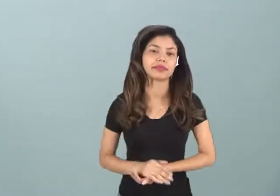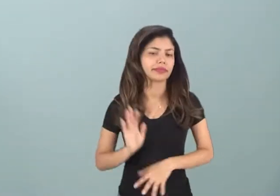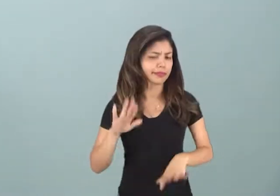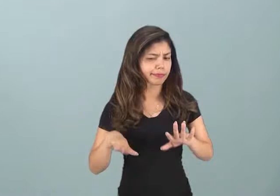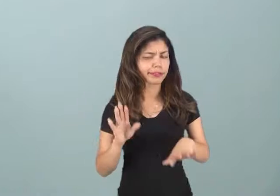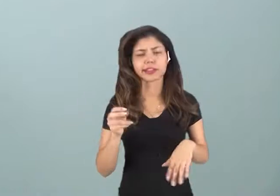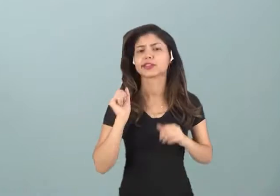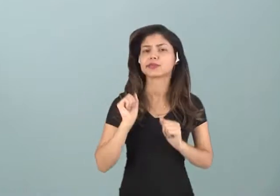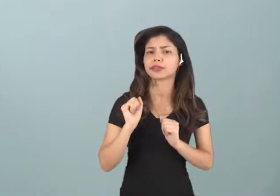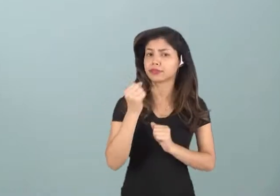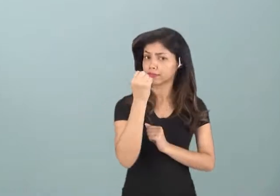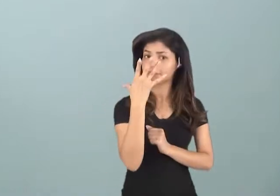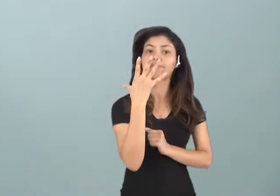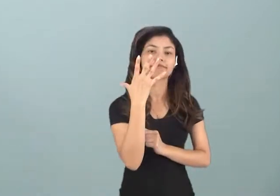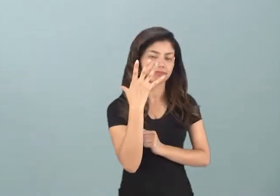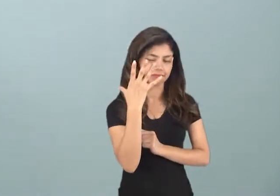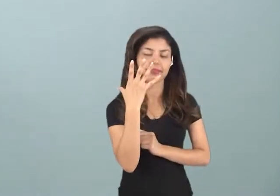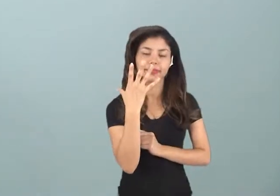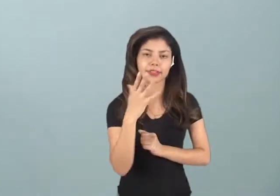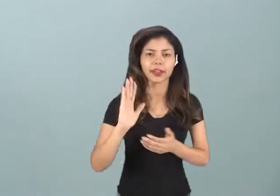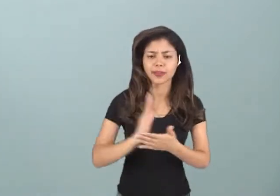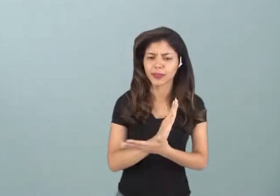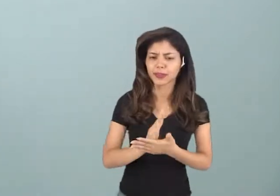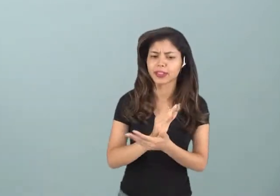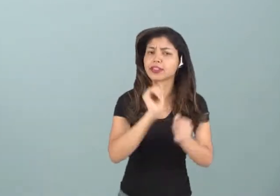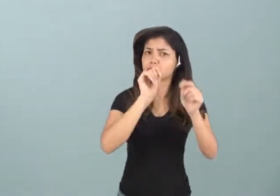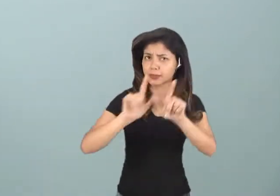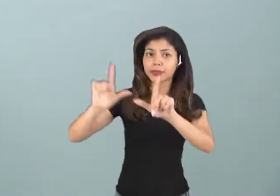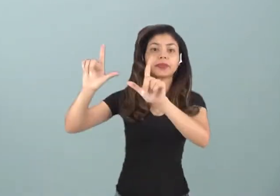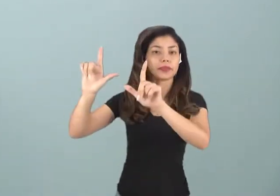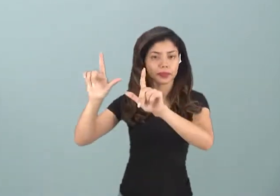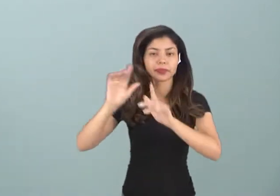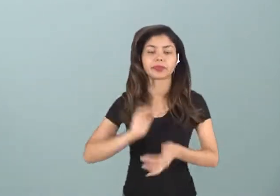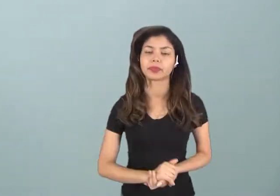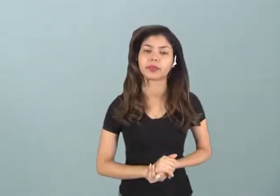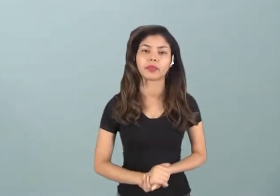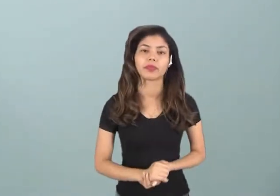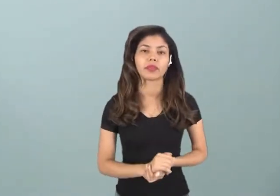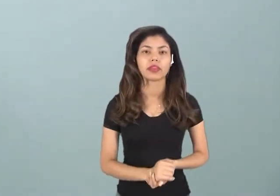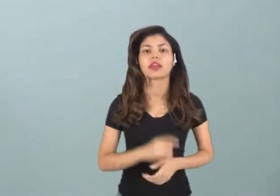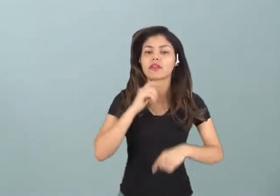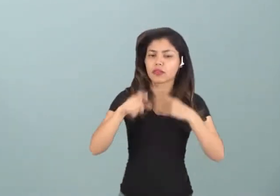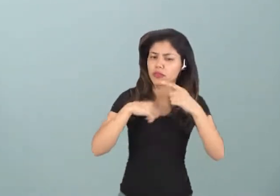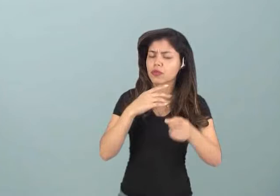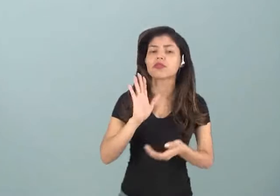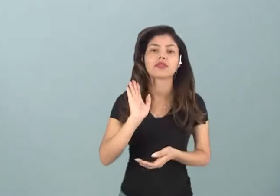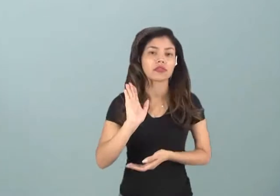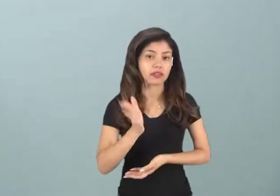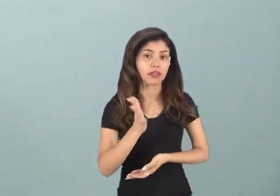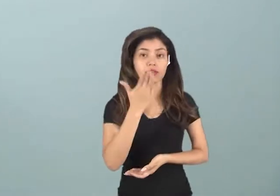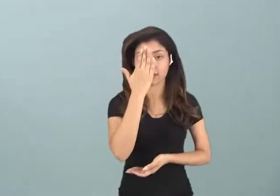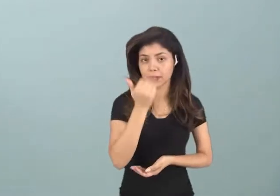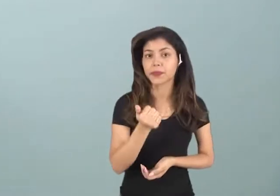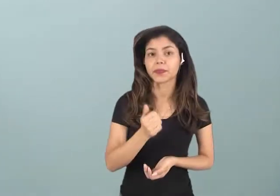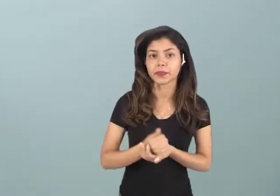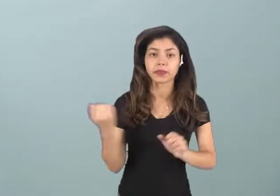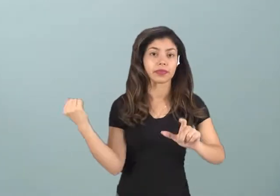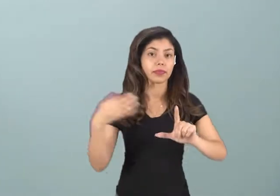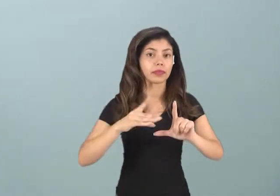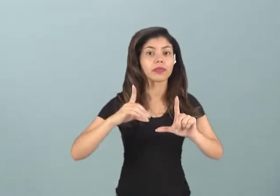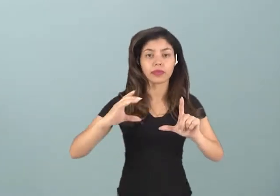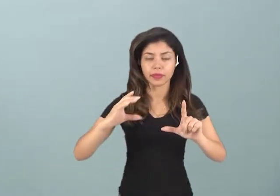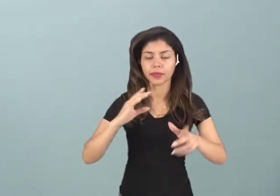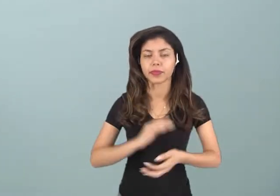para você fotografar, algo que está passando aqui nessa aula. E se ficar alguma dúvida, você já sabe, visita lá a plataforma